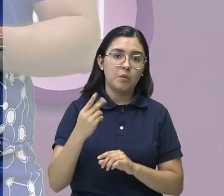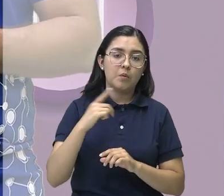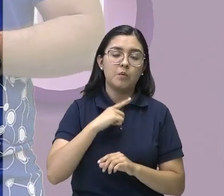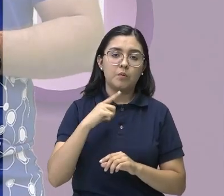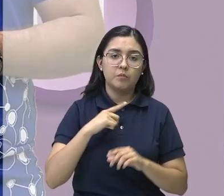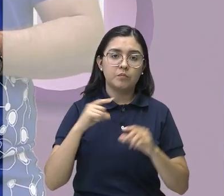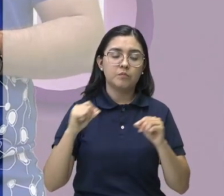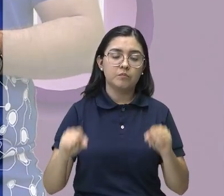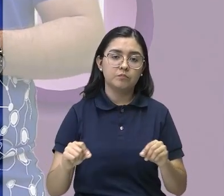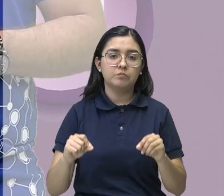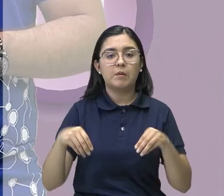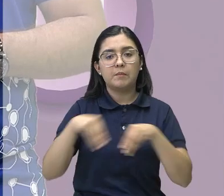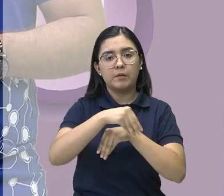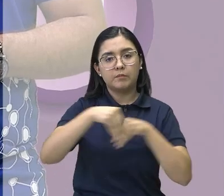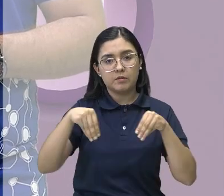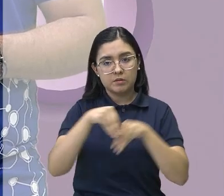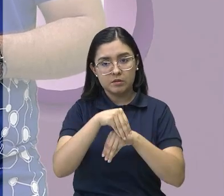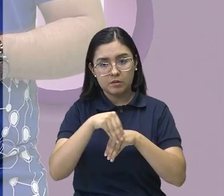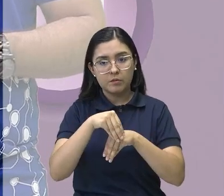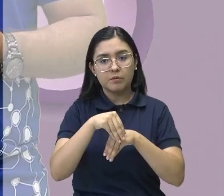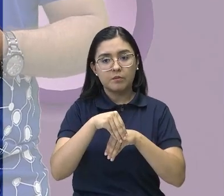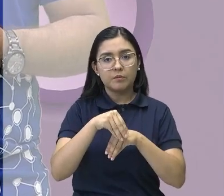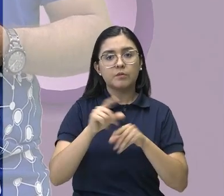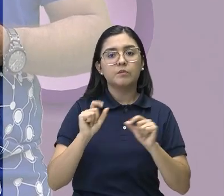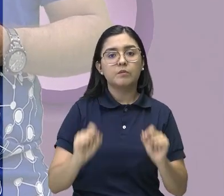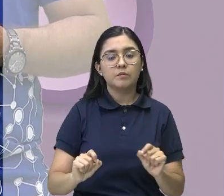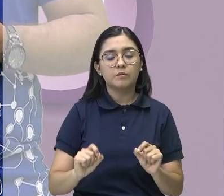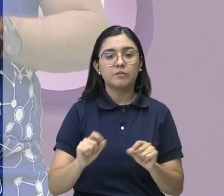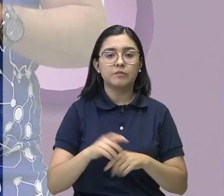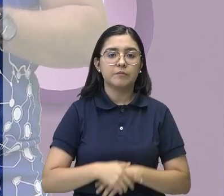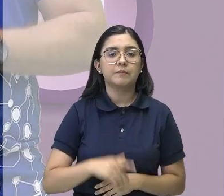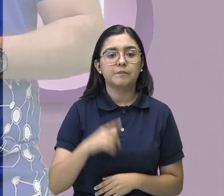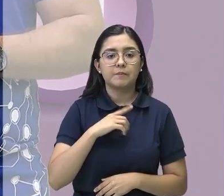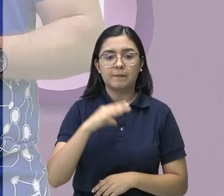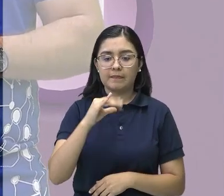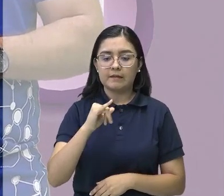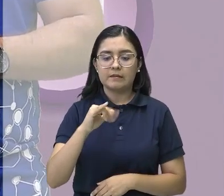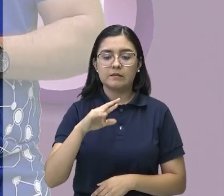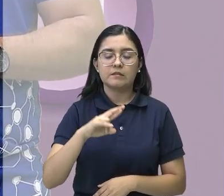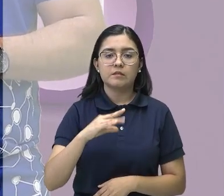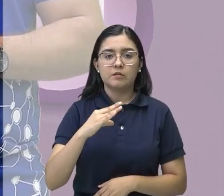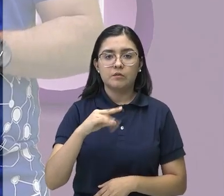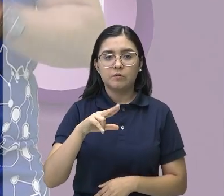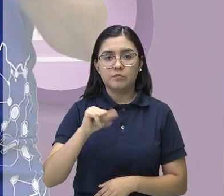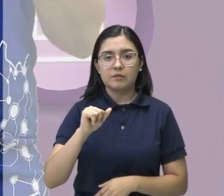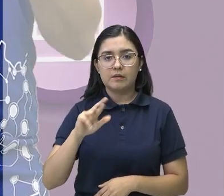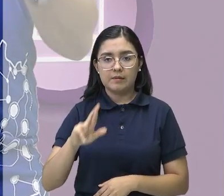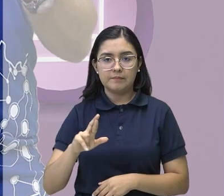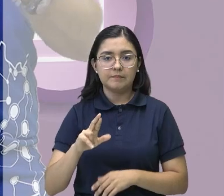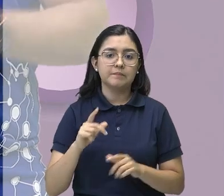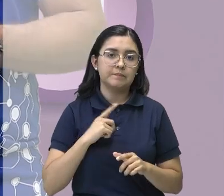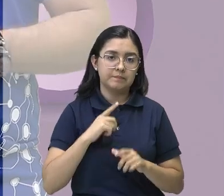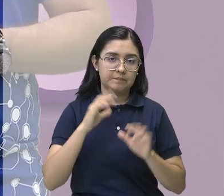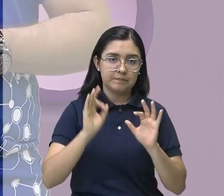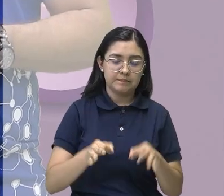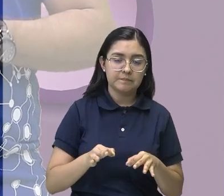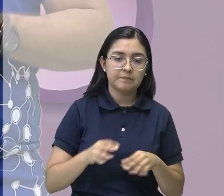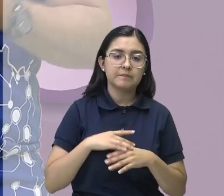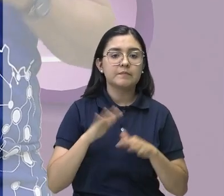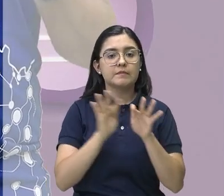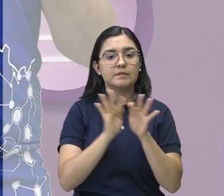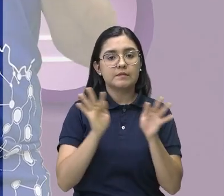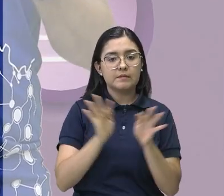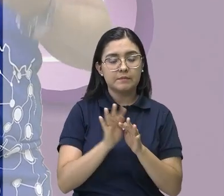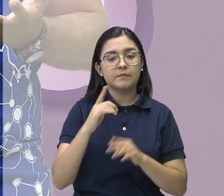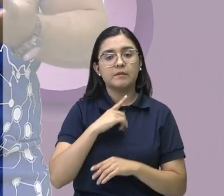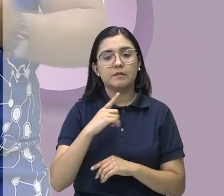com elementos repetidos? E quando é que a gente usa uma permutação circular? Ok? Permutação simples, quando